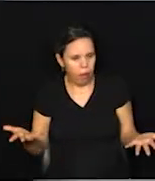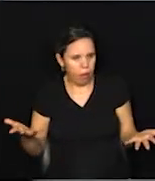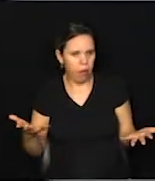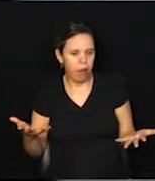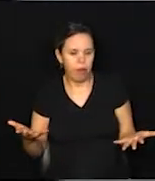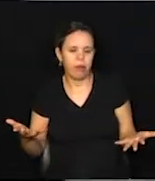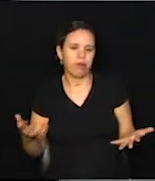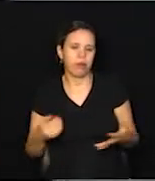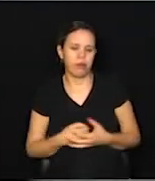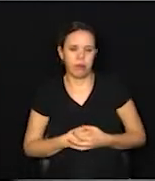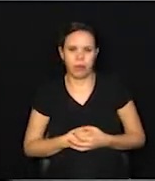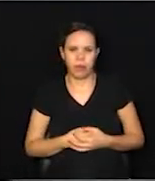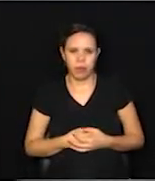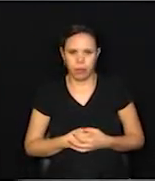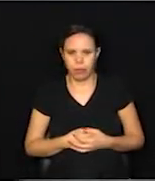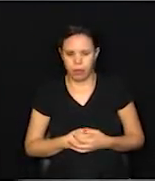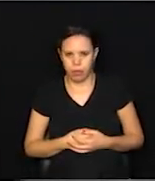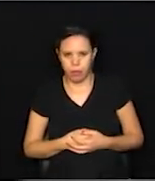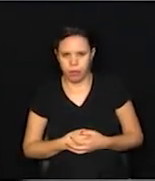apenas